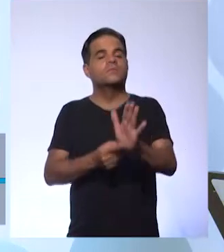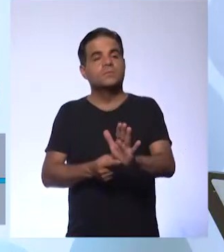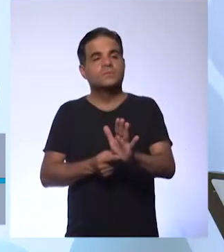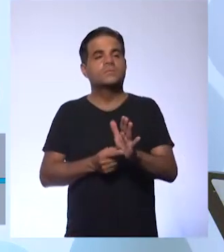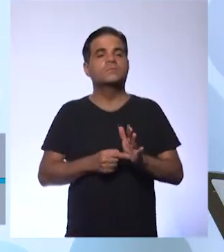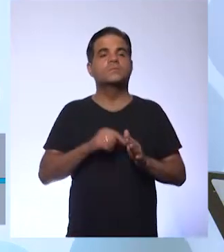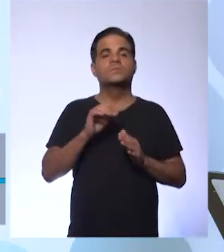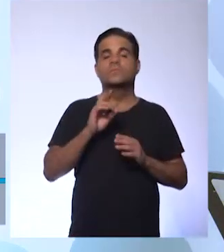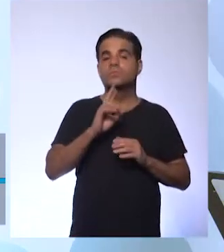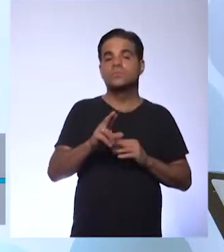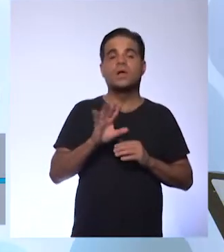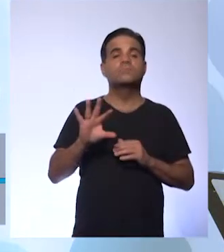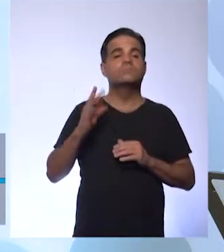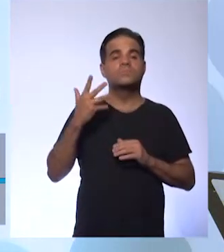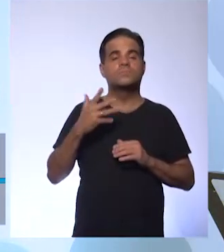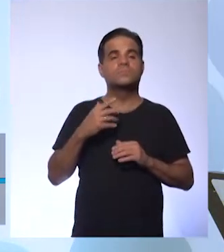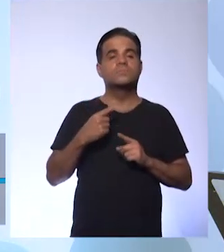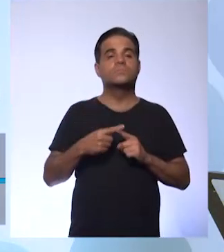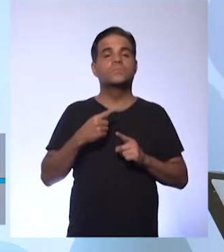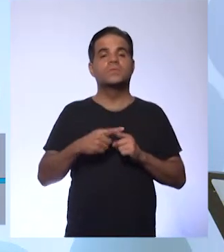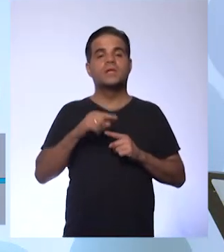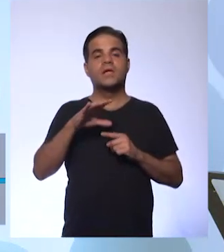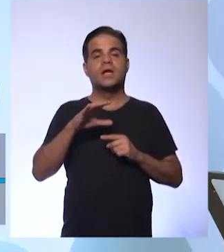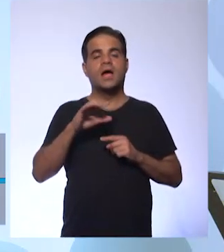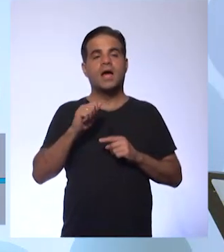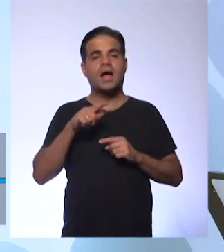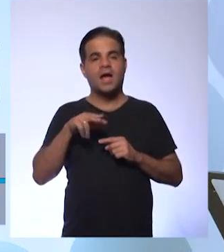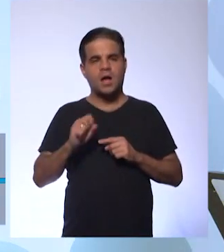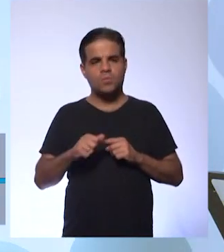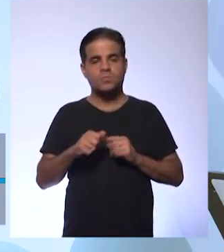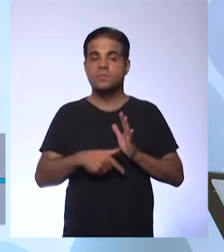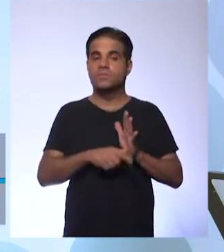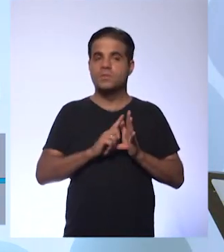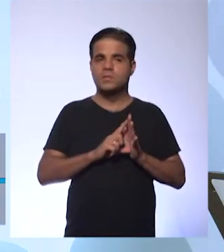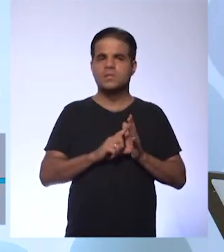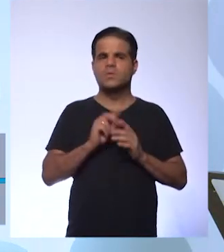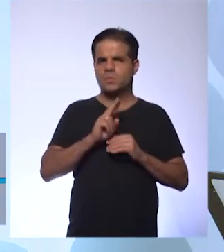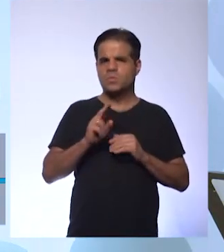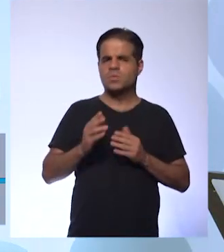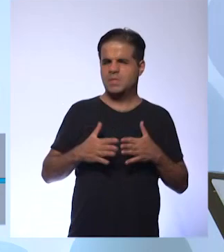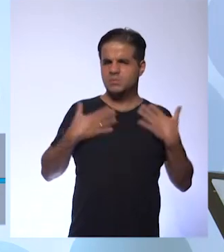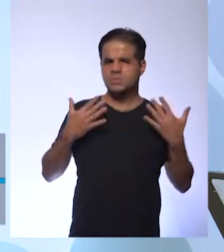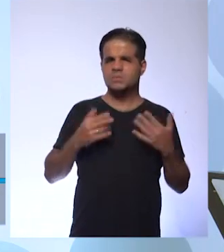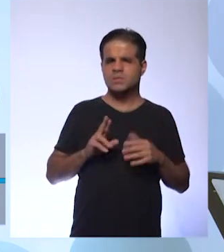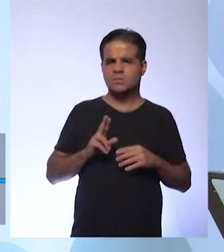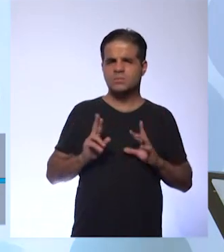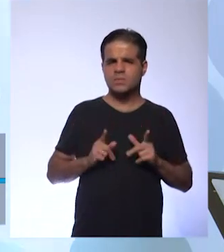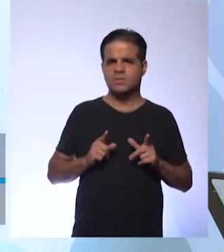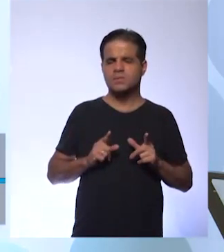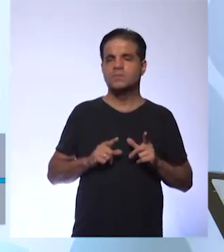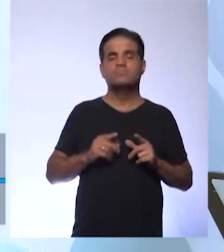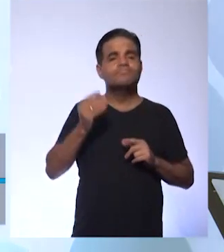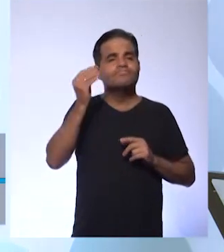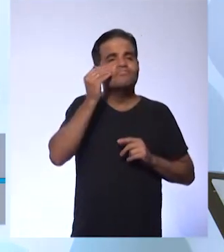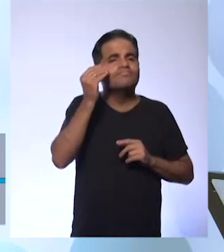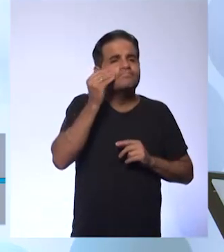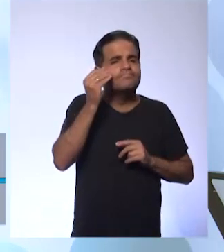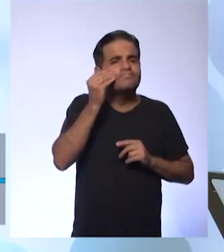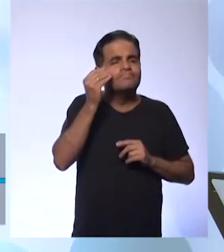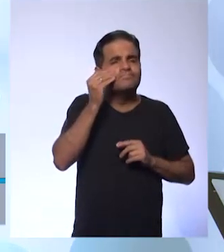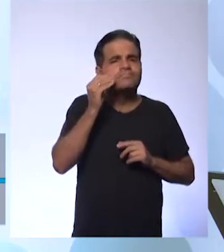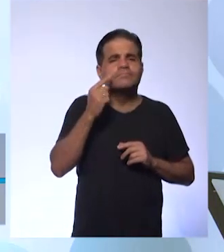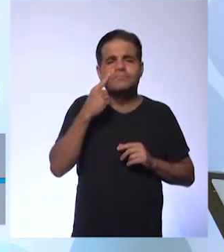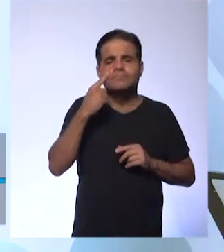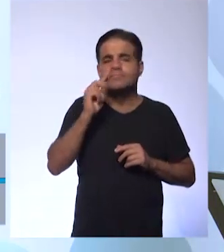a consequência, porque a causa veio antes. É que o nome assusta, né, gente? Vamos tentar...